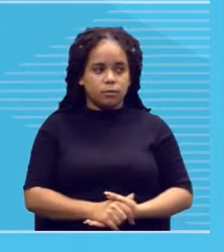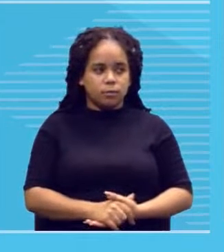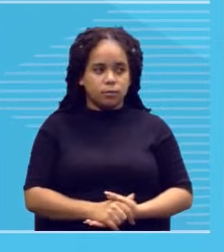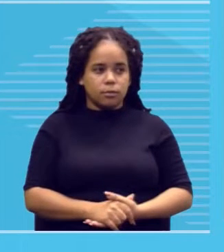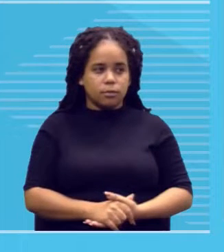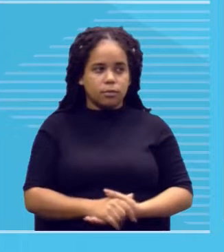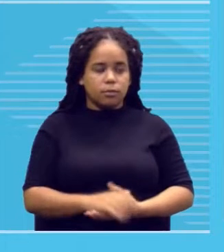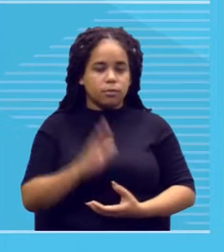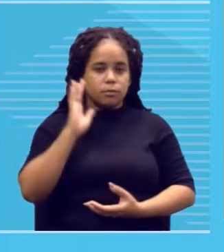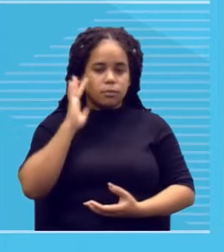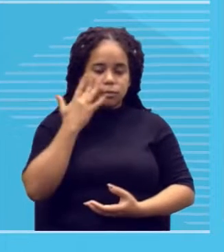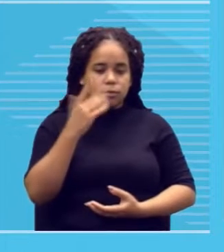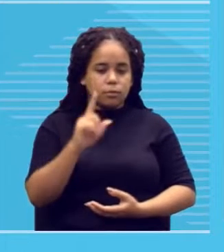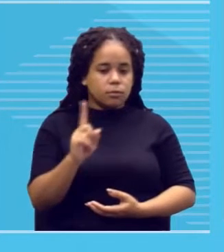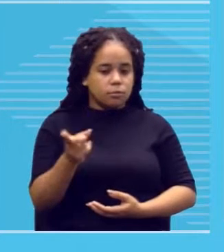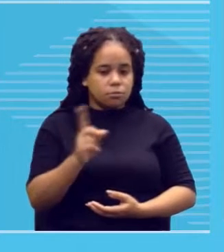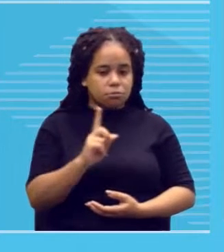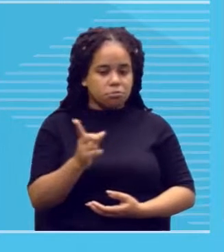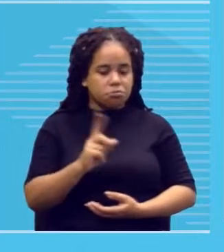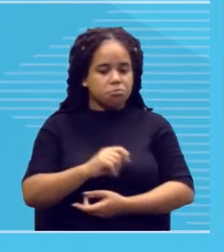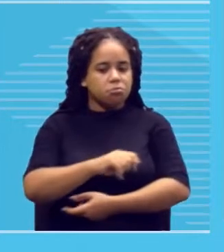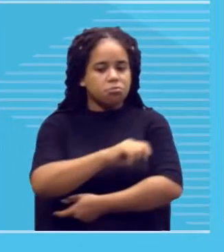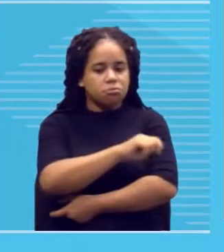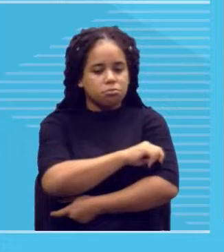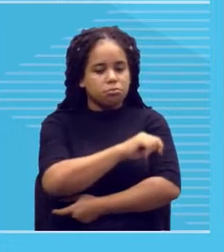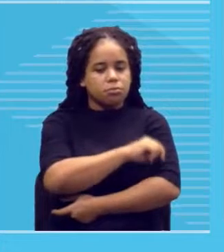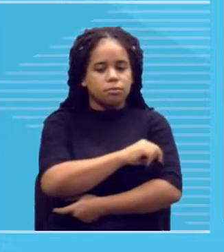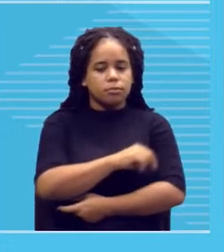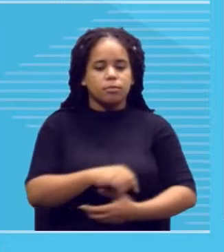eu acho que não o Gabriel André